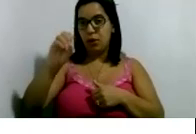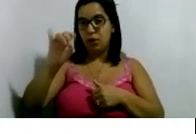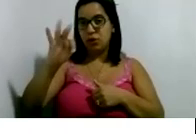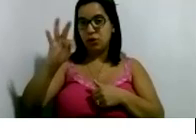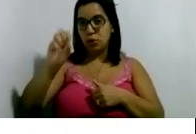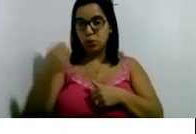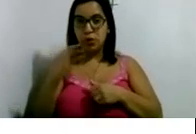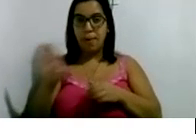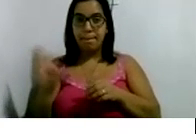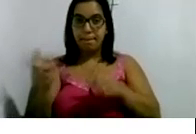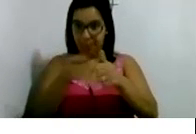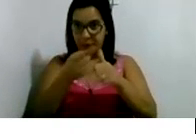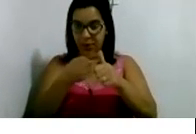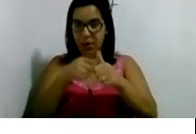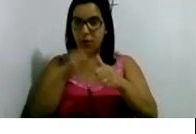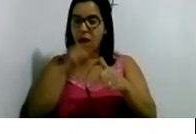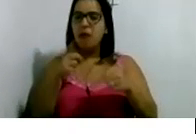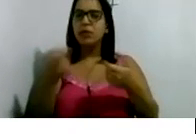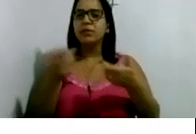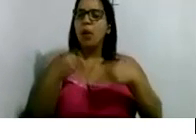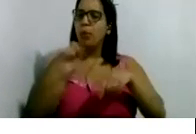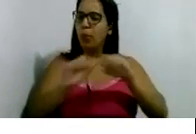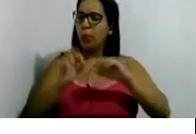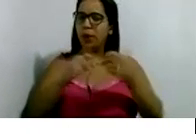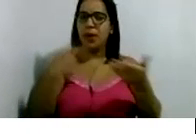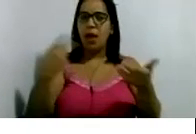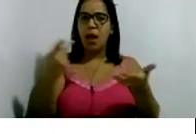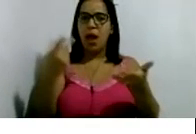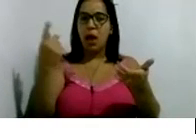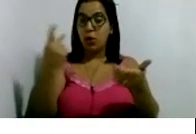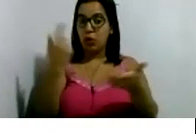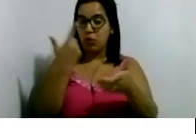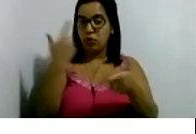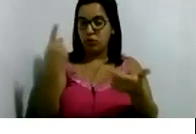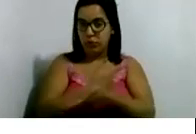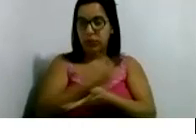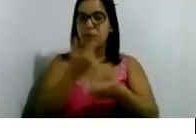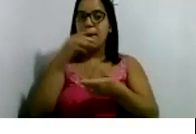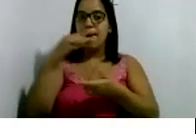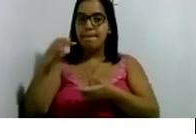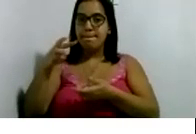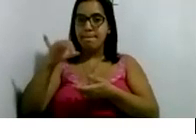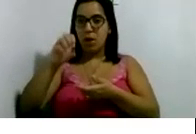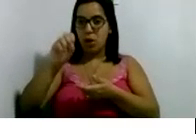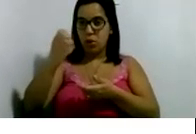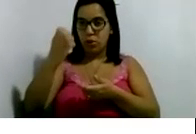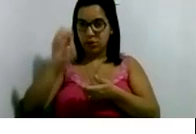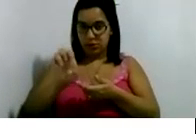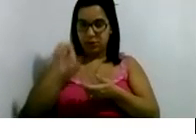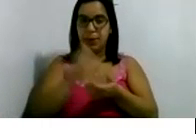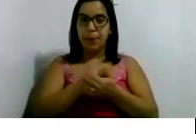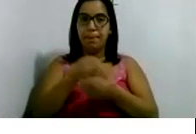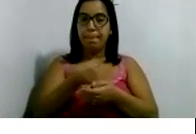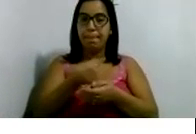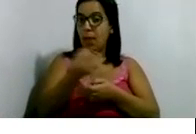o espermatócito primário, ele vai sofrer uma meiose, ou seja, aqui a gente tem